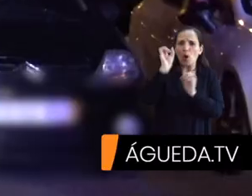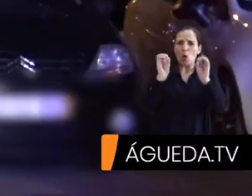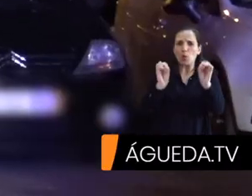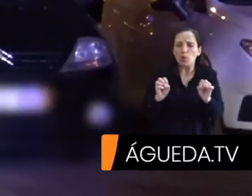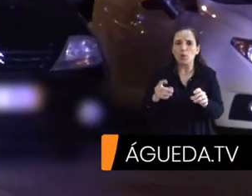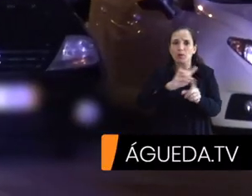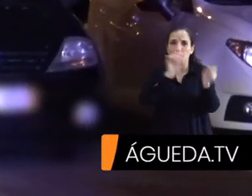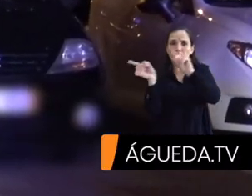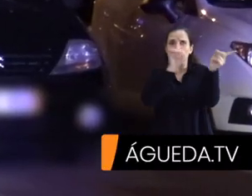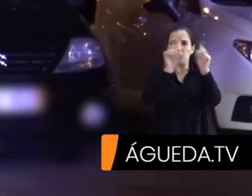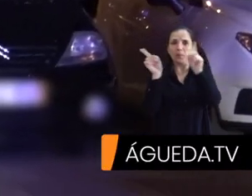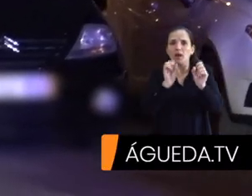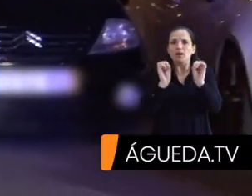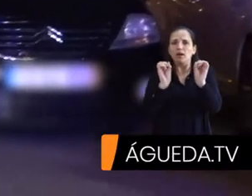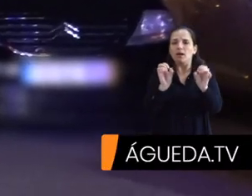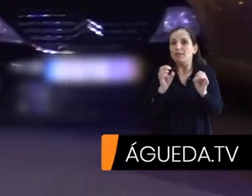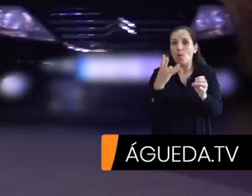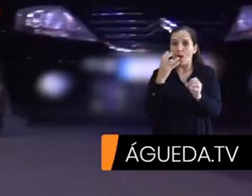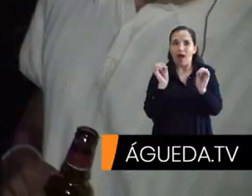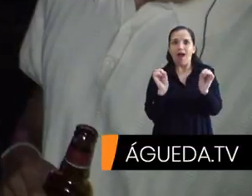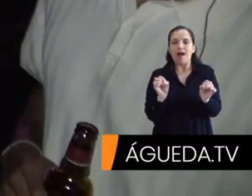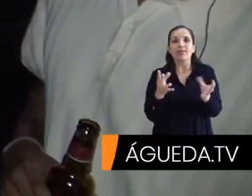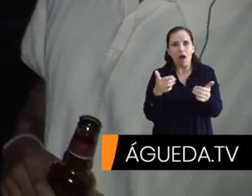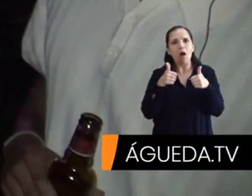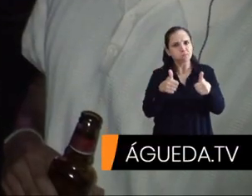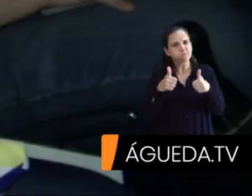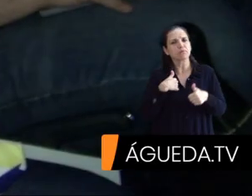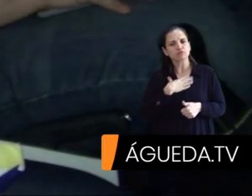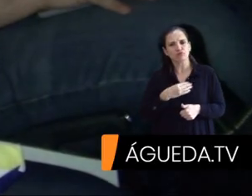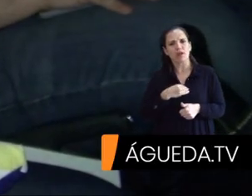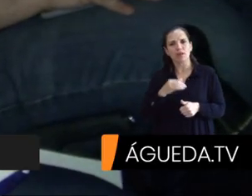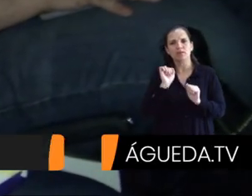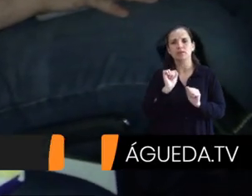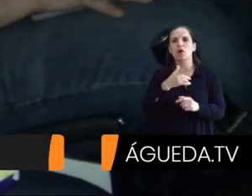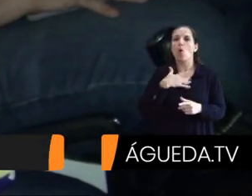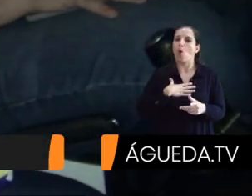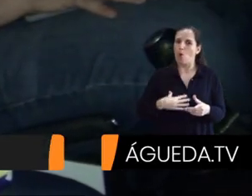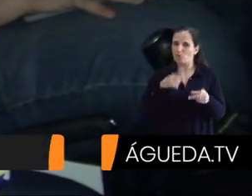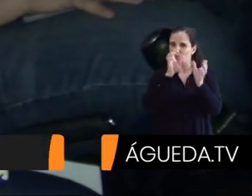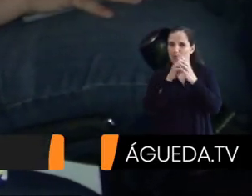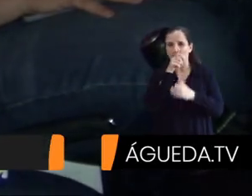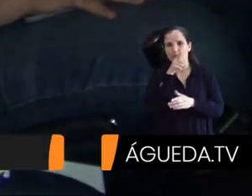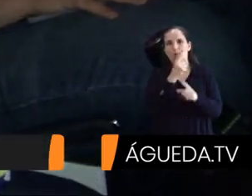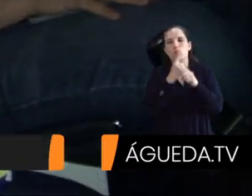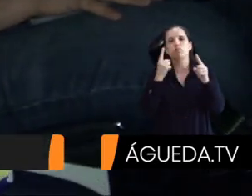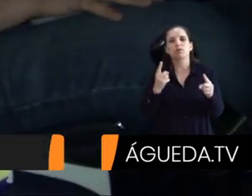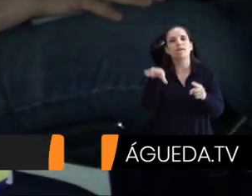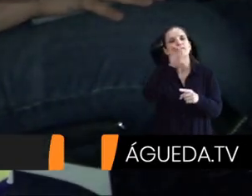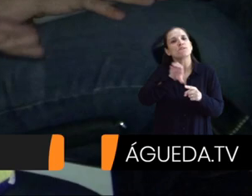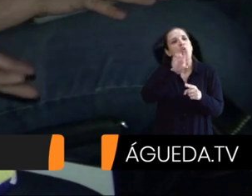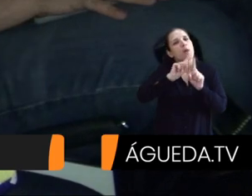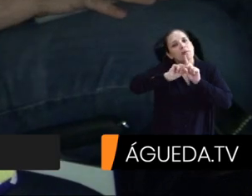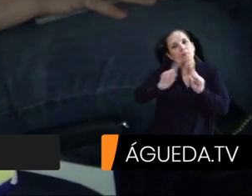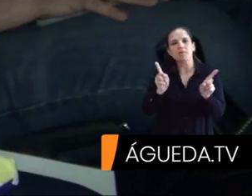os limpa-parabrisas e com os máximos e com os quatro piscas. Foi fixe, eu curti bem. Porque gosto do grupo e porque é uma